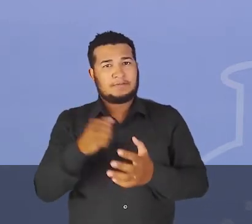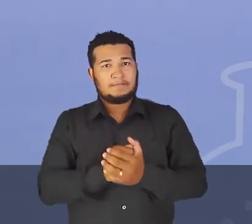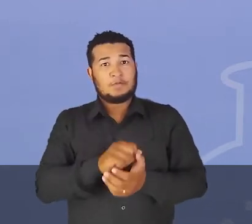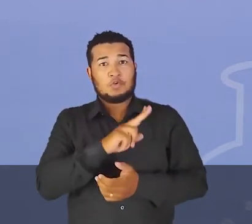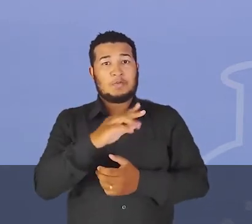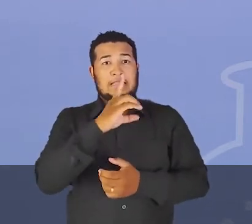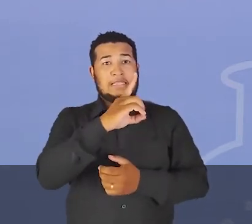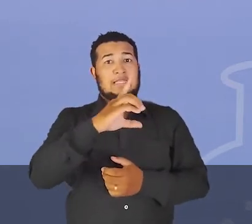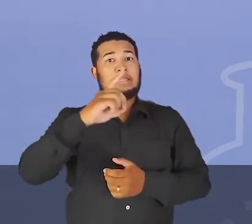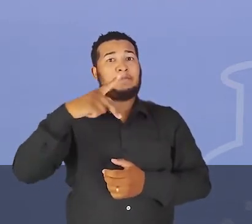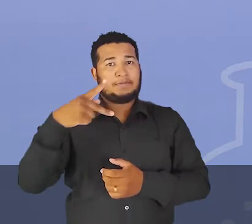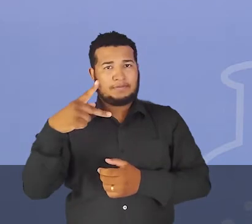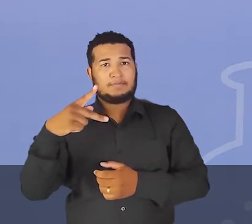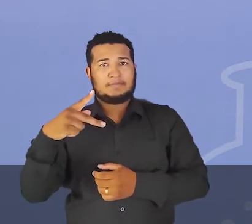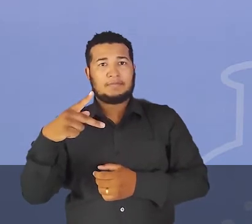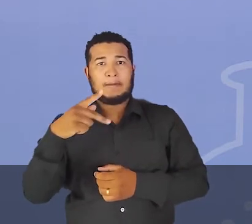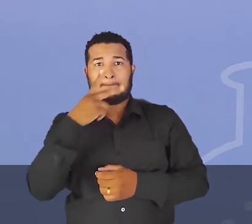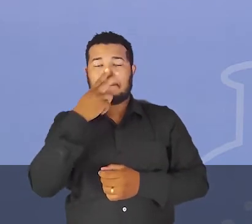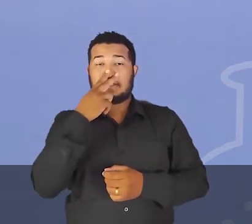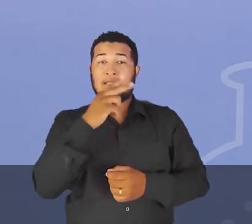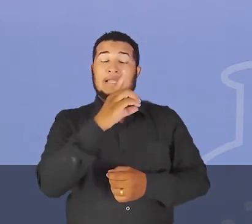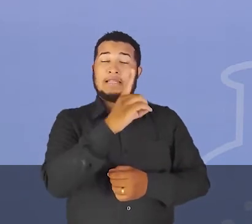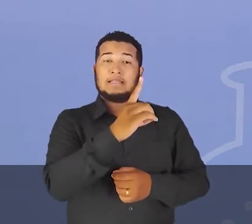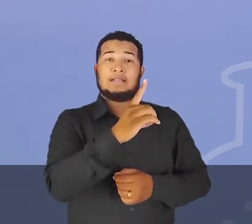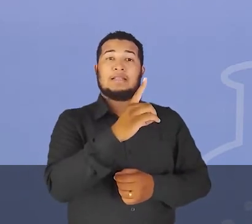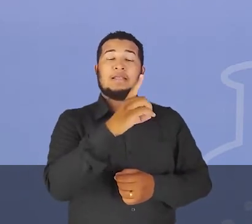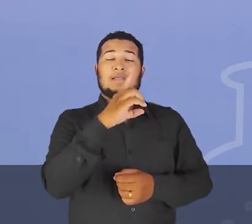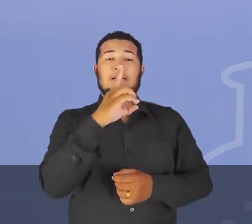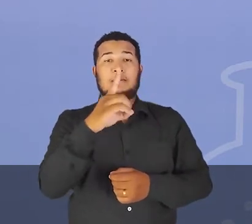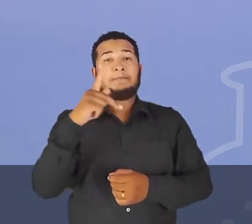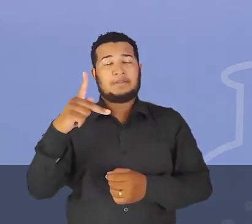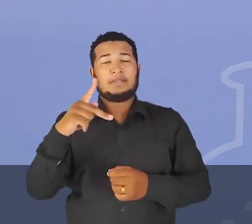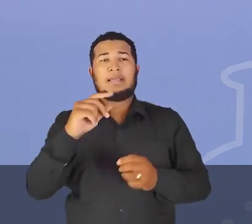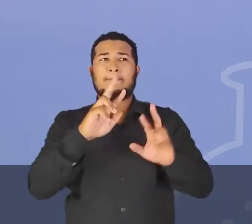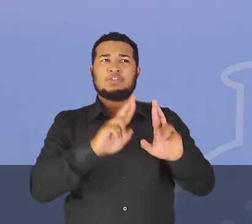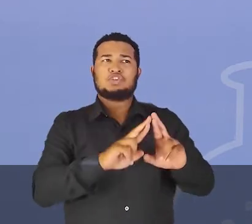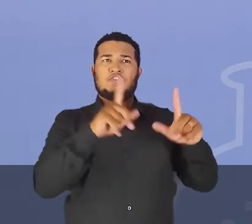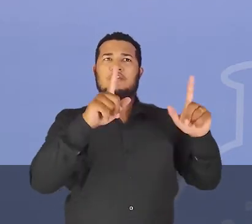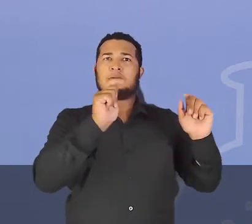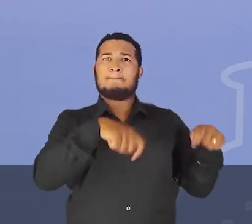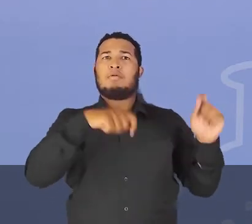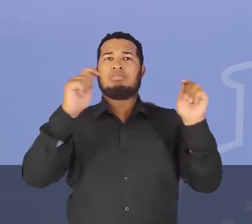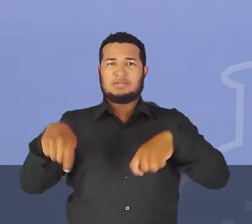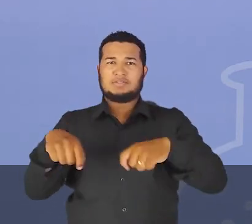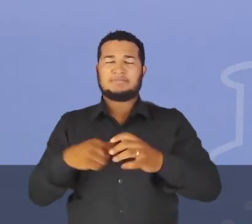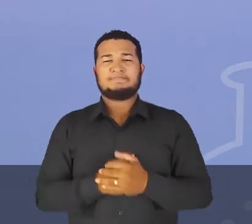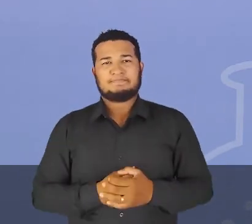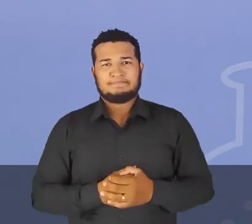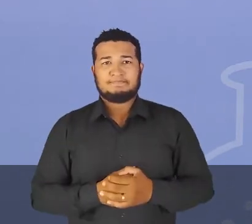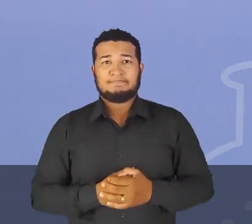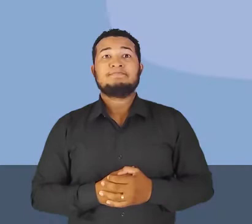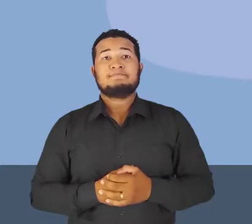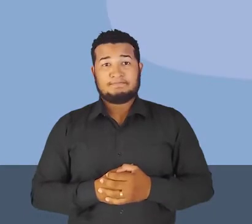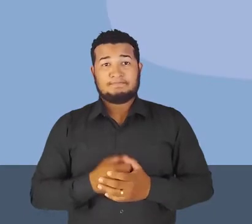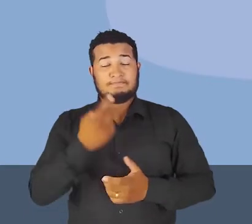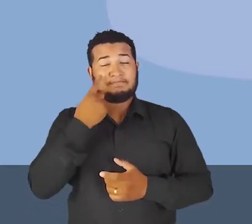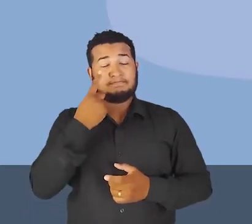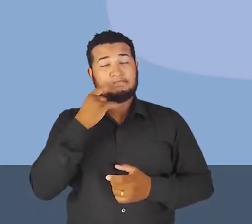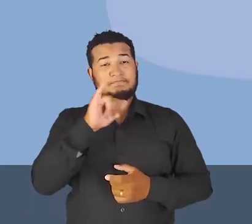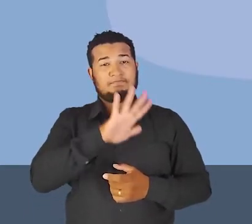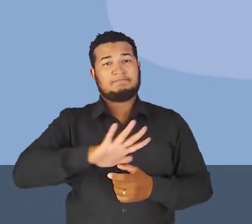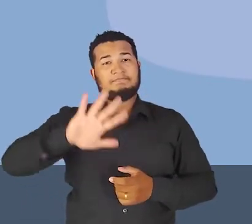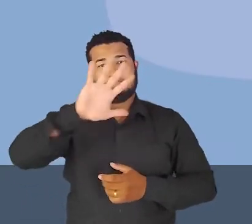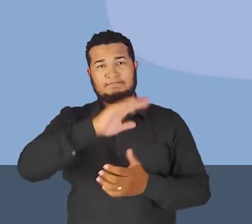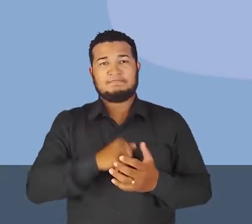de DDP, que é a diferença de potencial, ou FEM, que é a força eletromotriz da pilha. Dá uma olhada no slide.